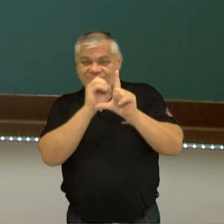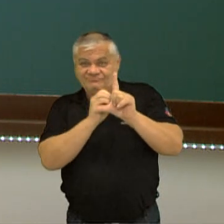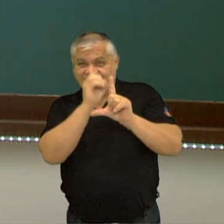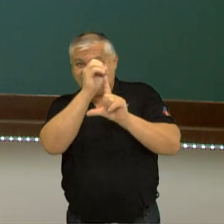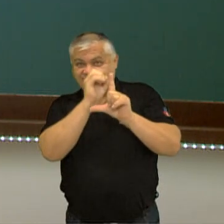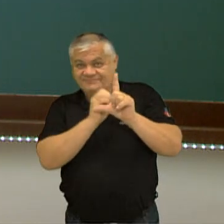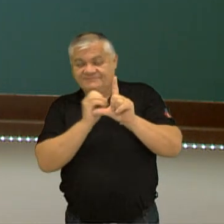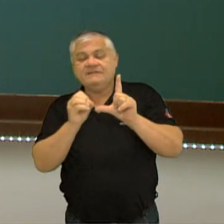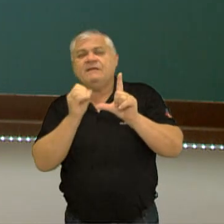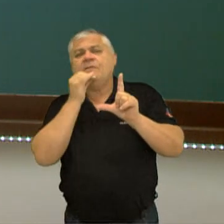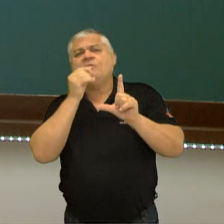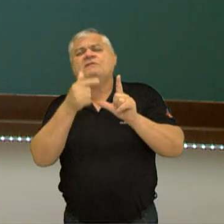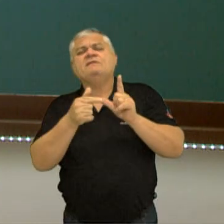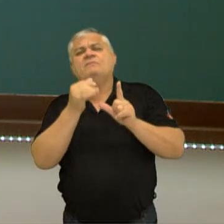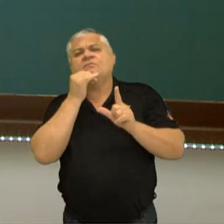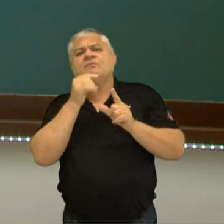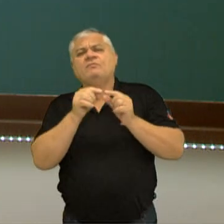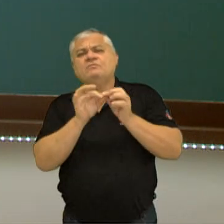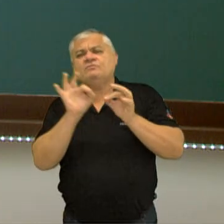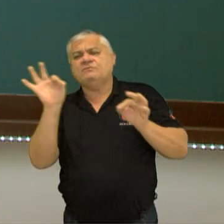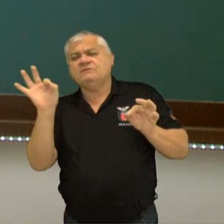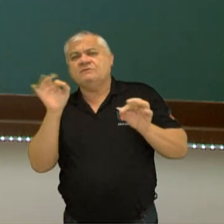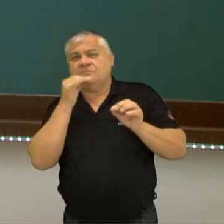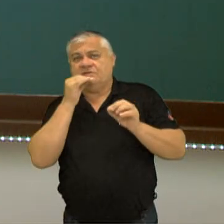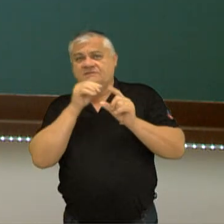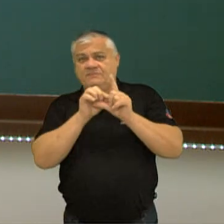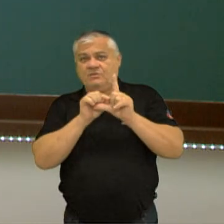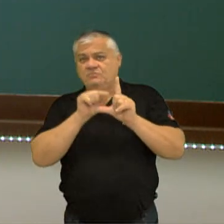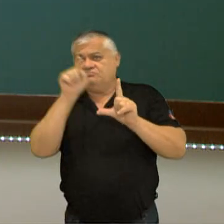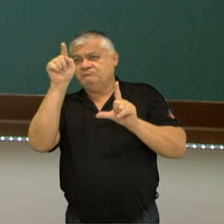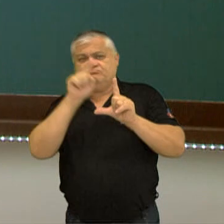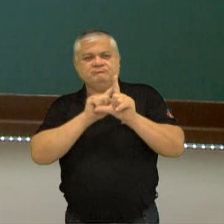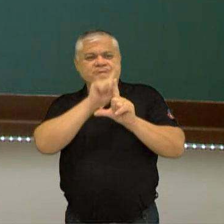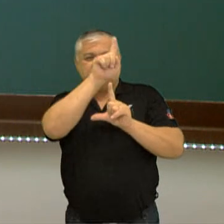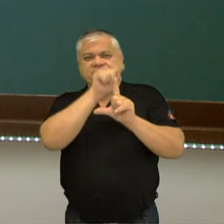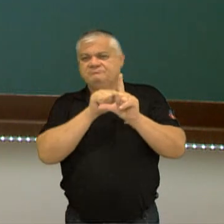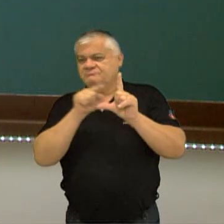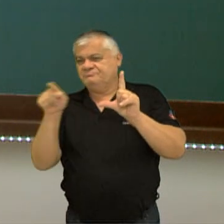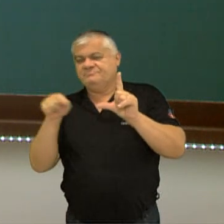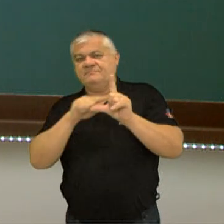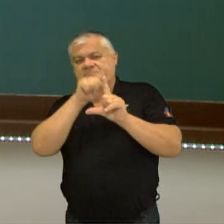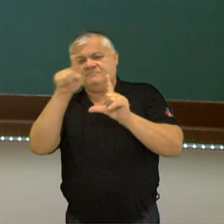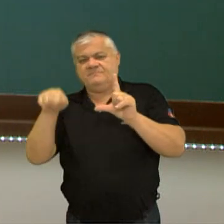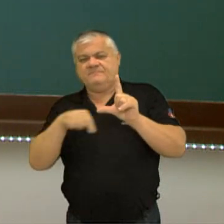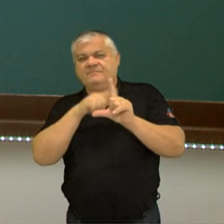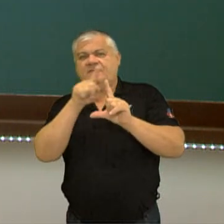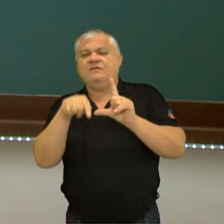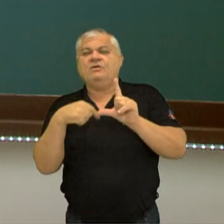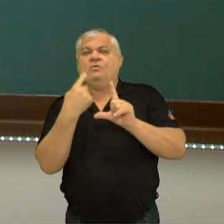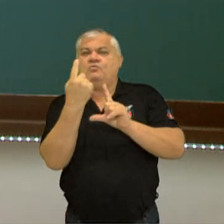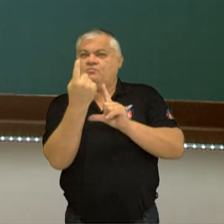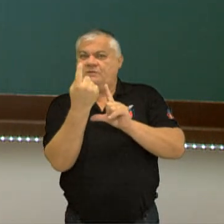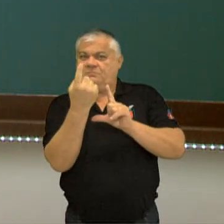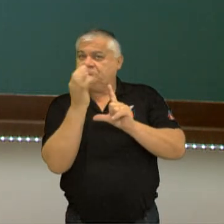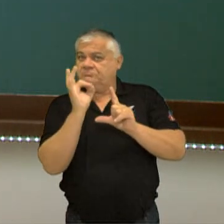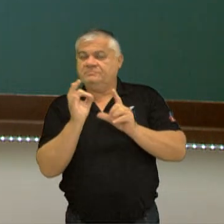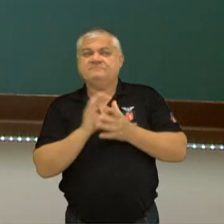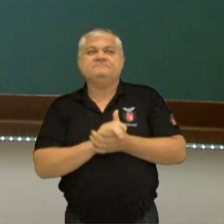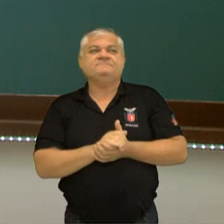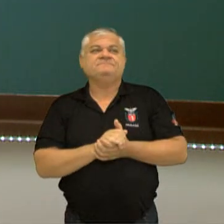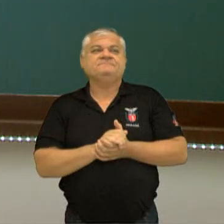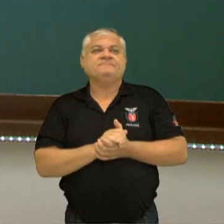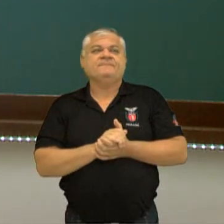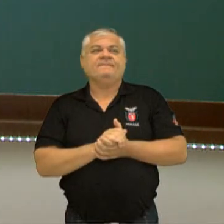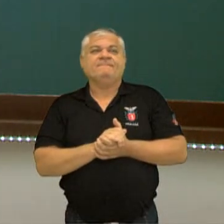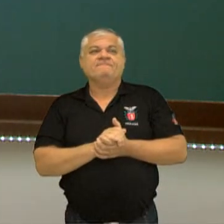unitário significa que a distância do centro para qualquer ponto da circunferência é igual a uma unidade. Bom,